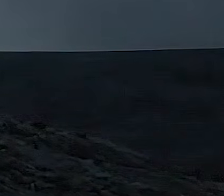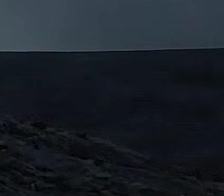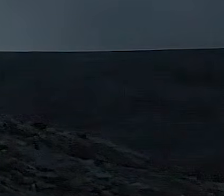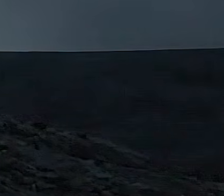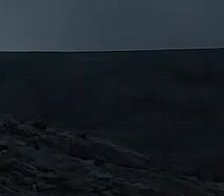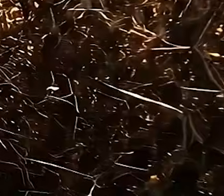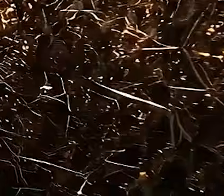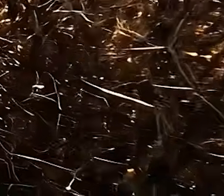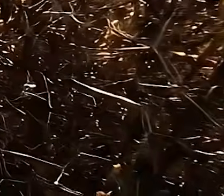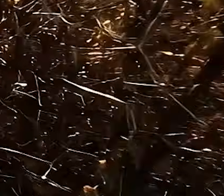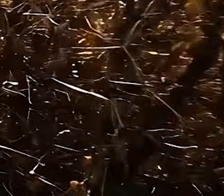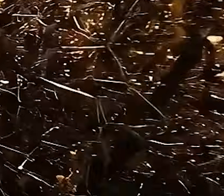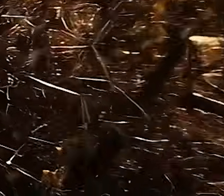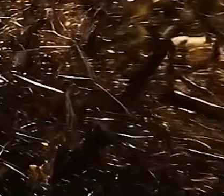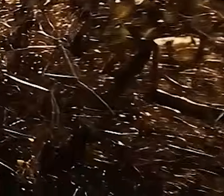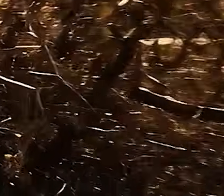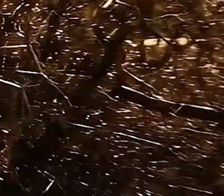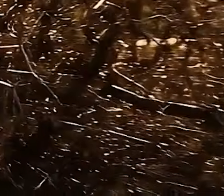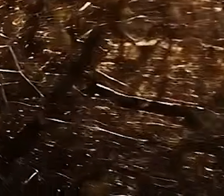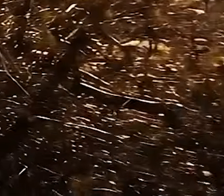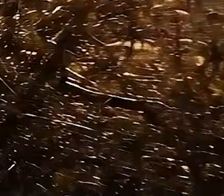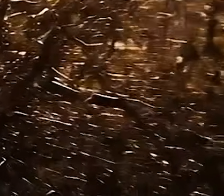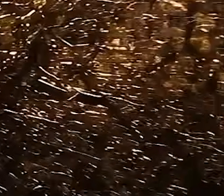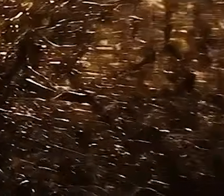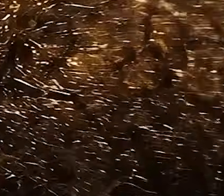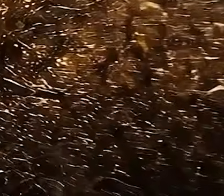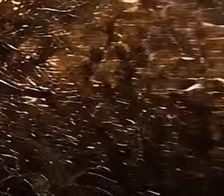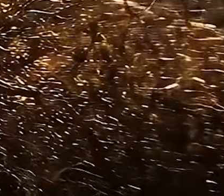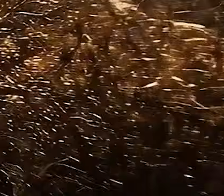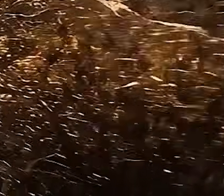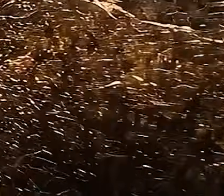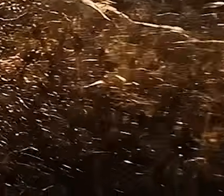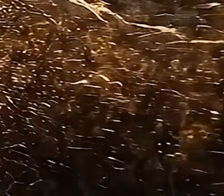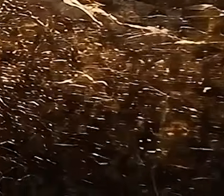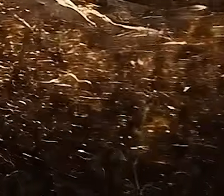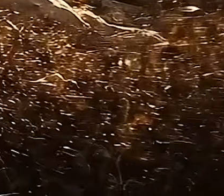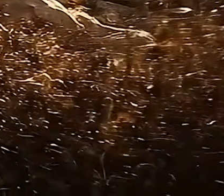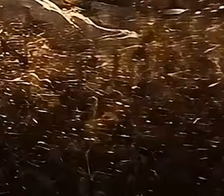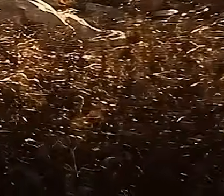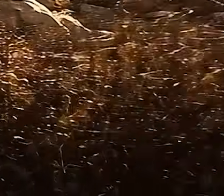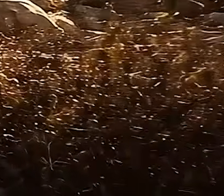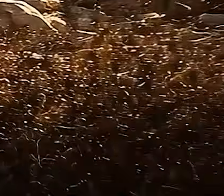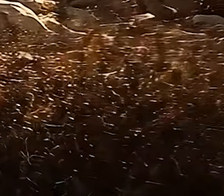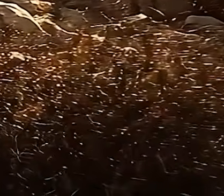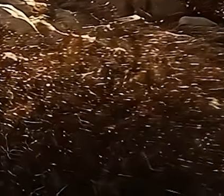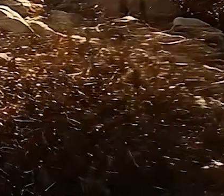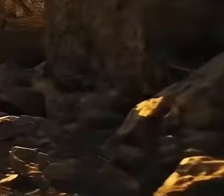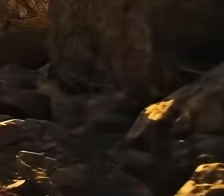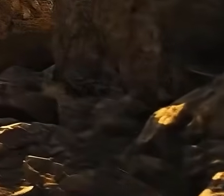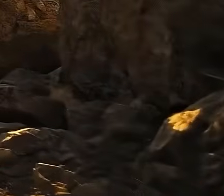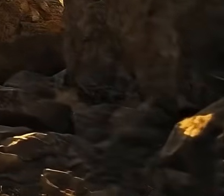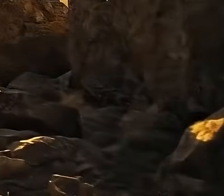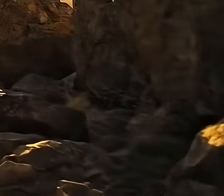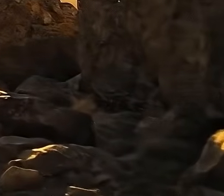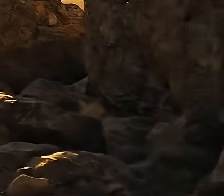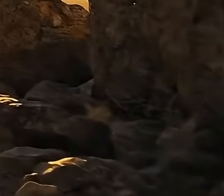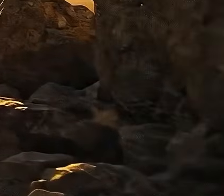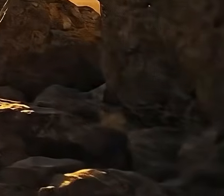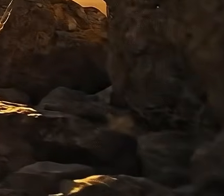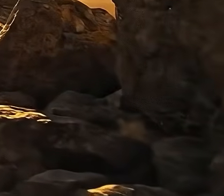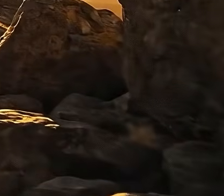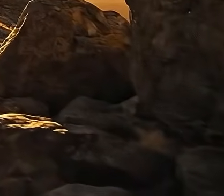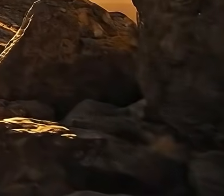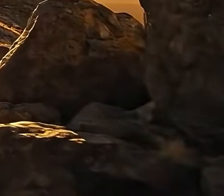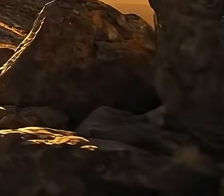se calou, mas a providência já esperava entre os arbustos. E então, o plano